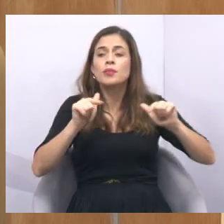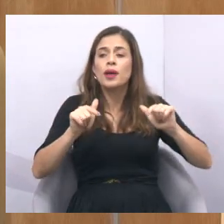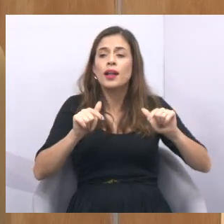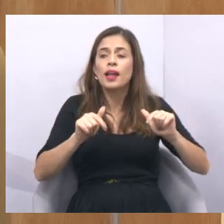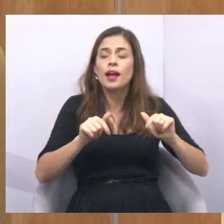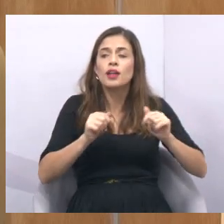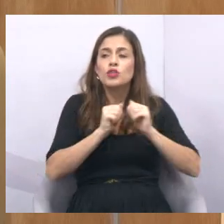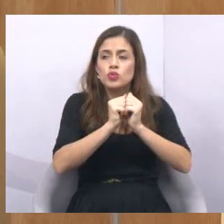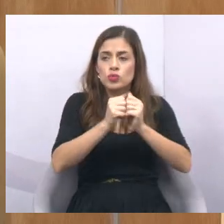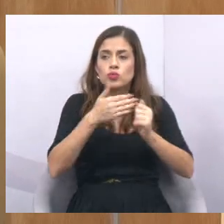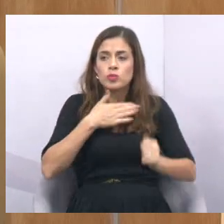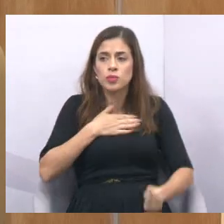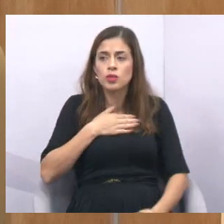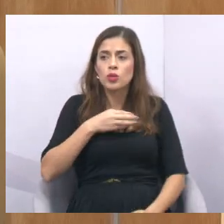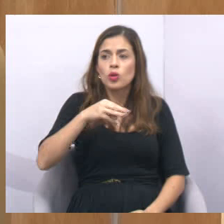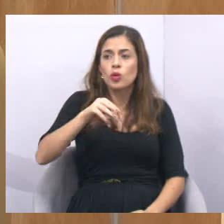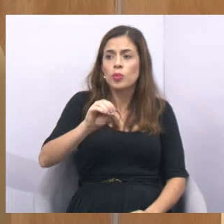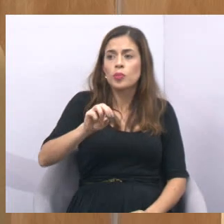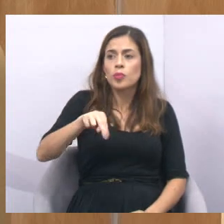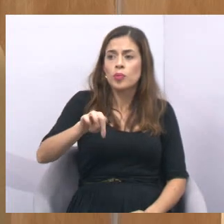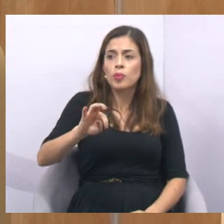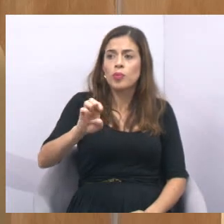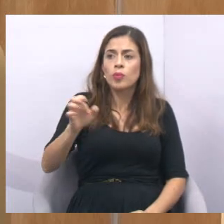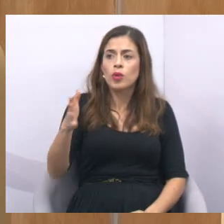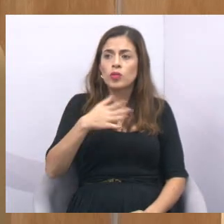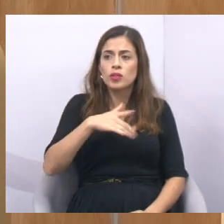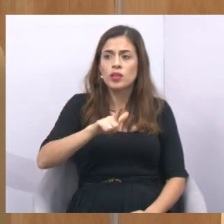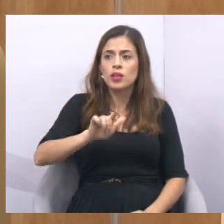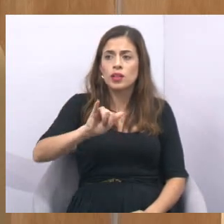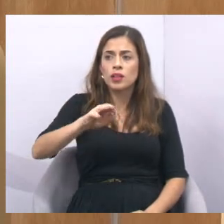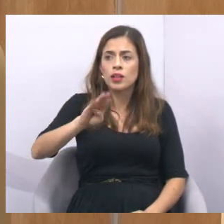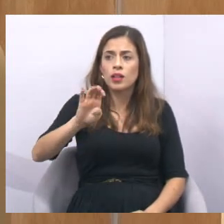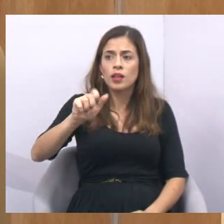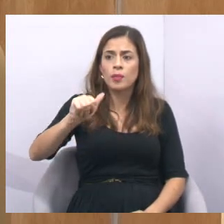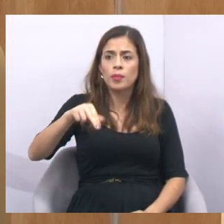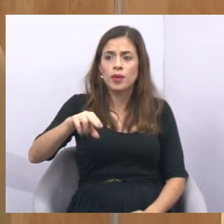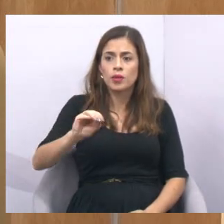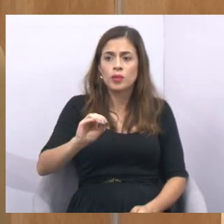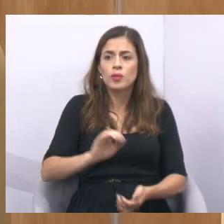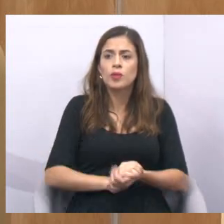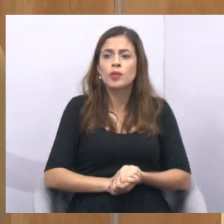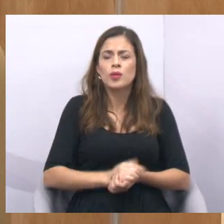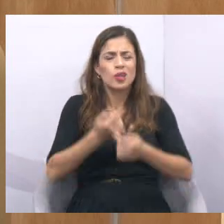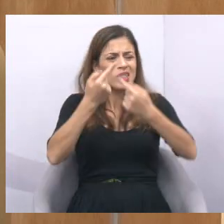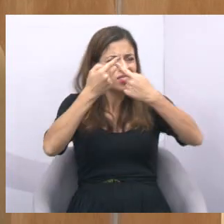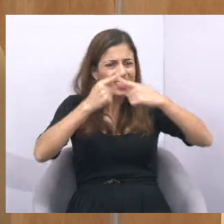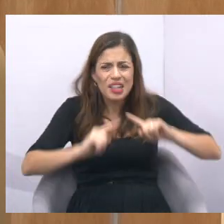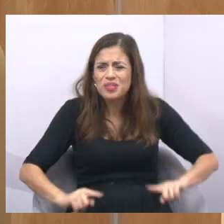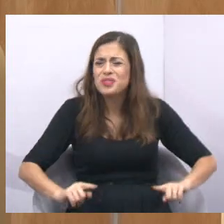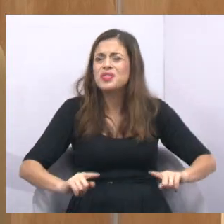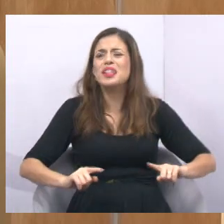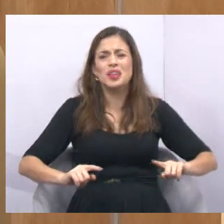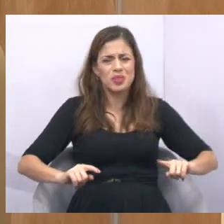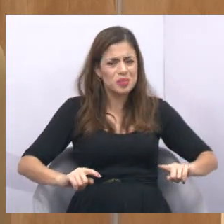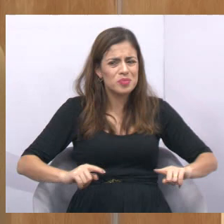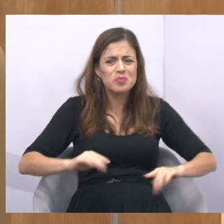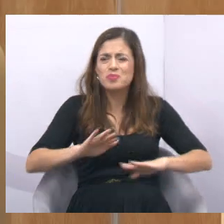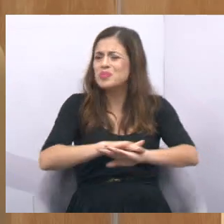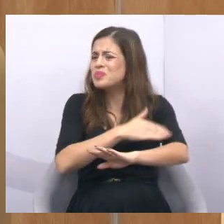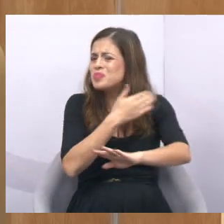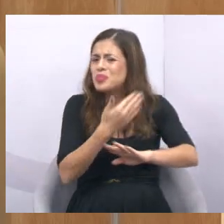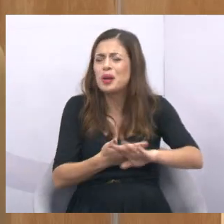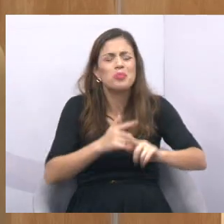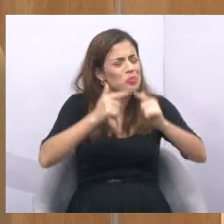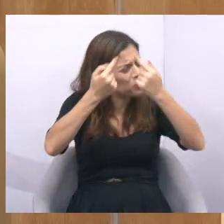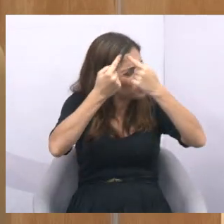Monte Líbano, ele estava num momento de grande desafio da carreira dele. Mas um grande